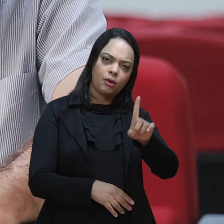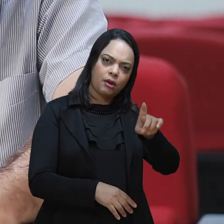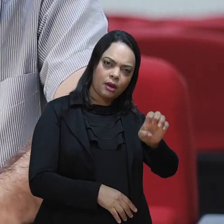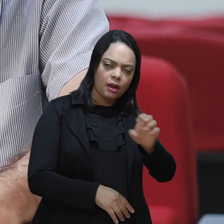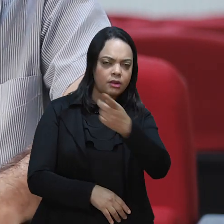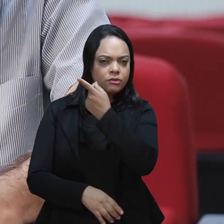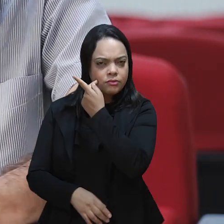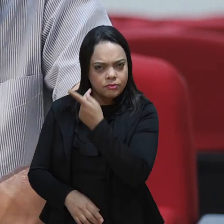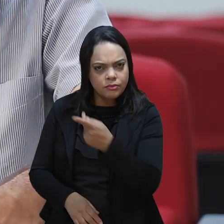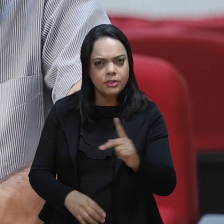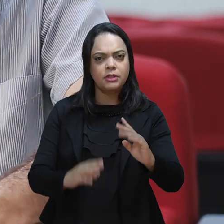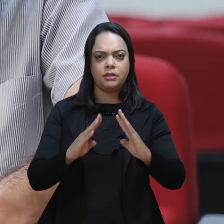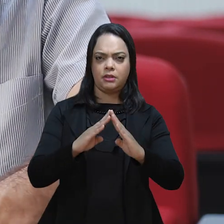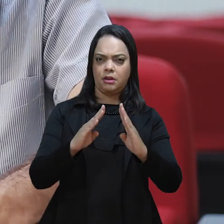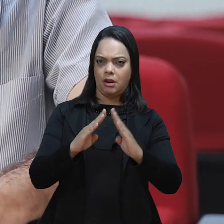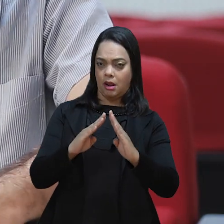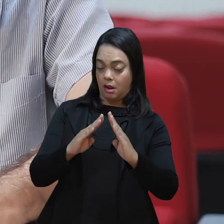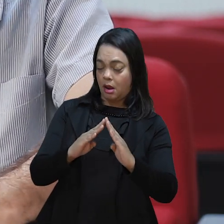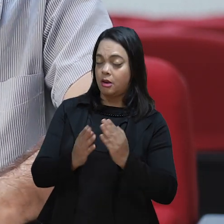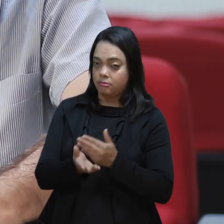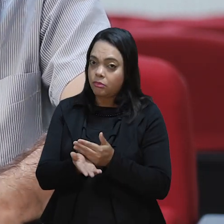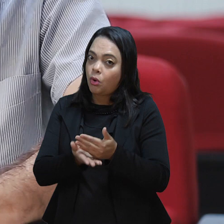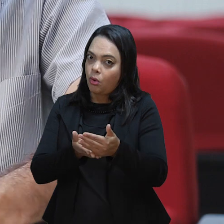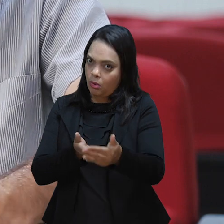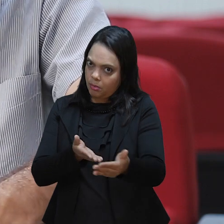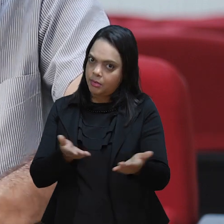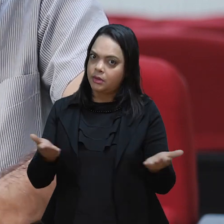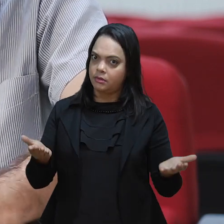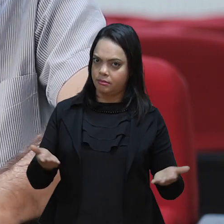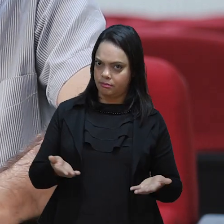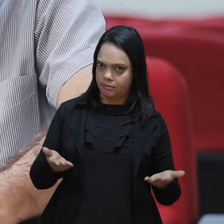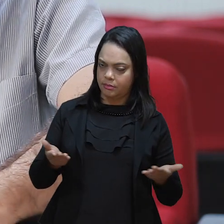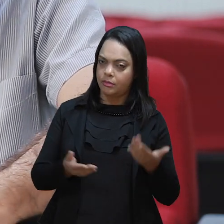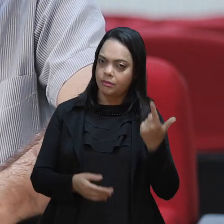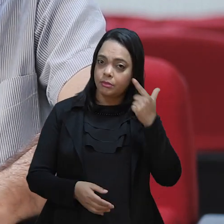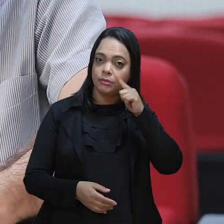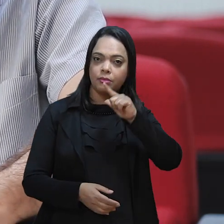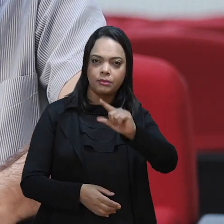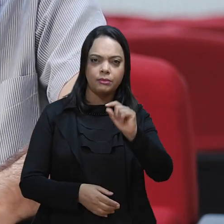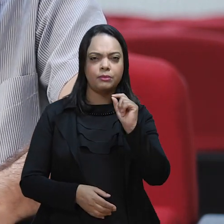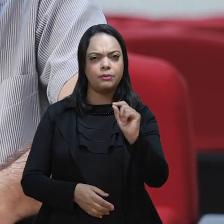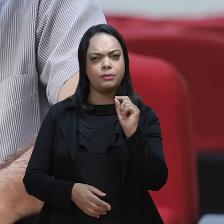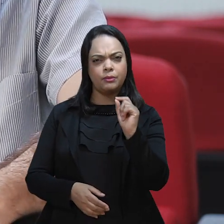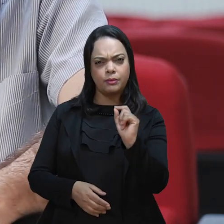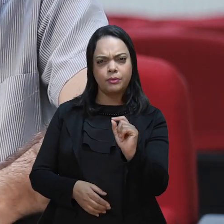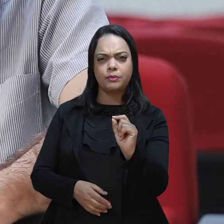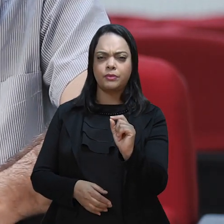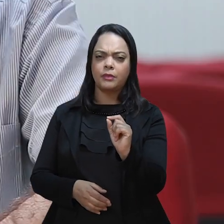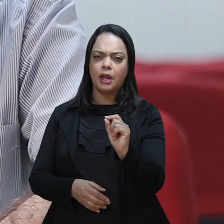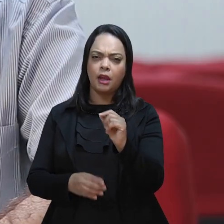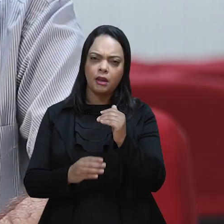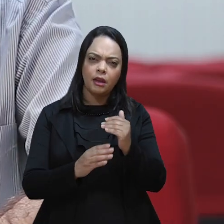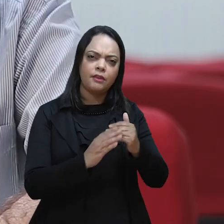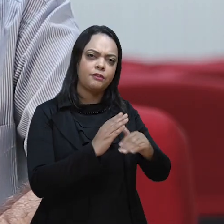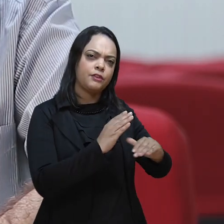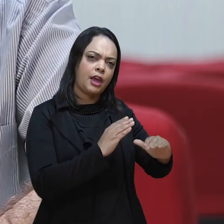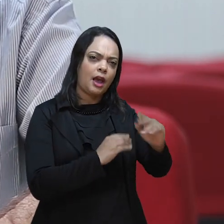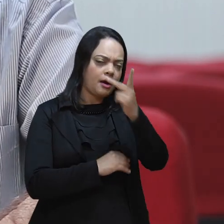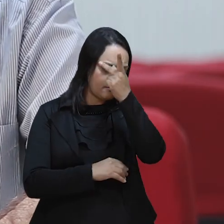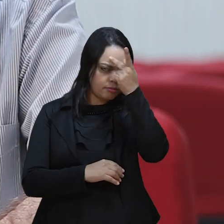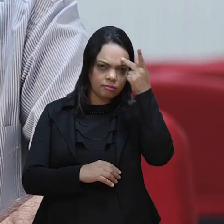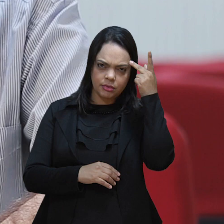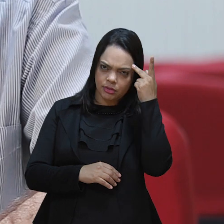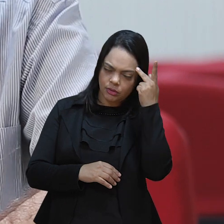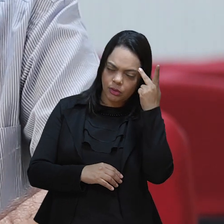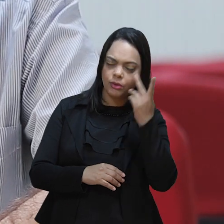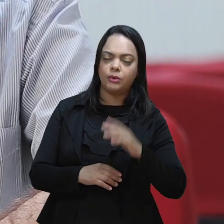visita domiciliar, estamos começando a fazer para conseguir efetivar esses encaminhamentos,